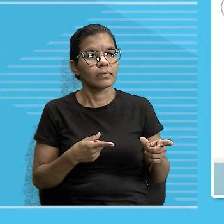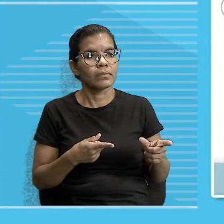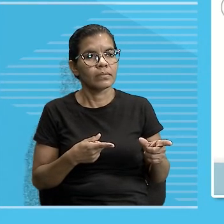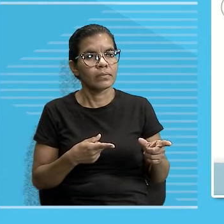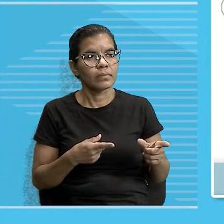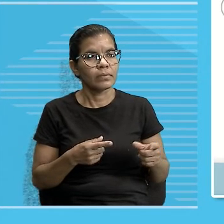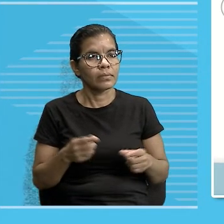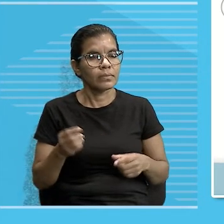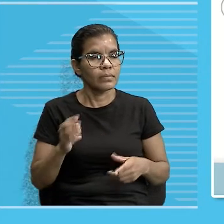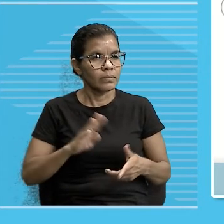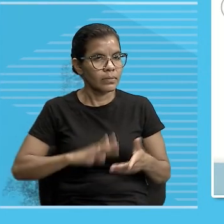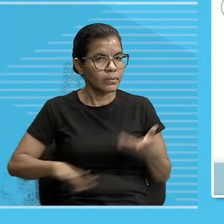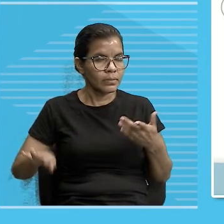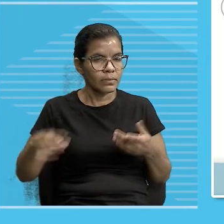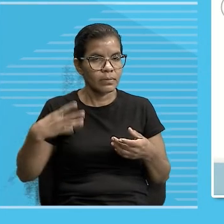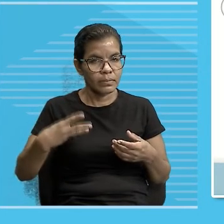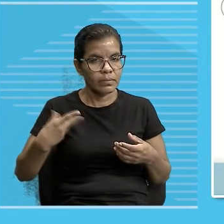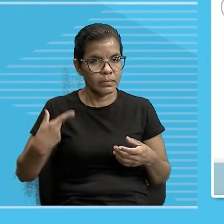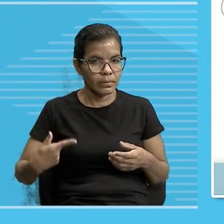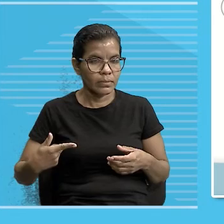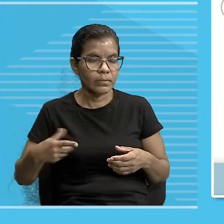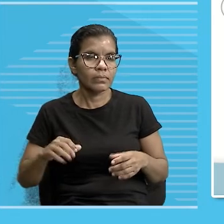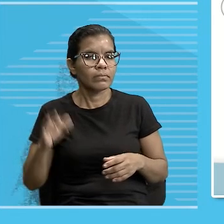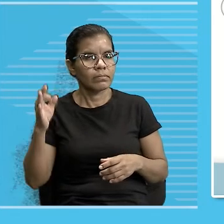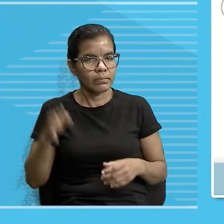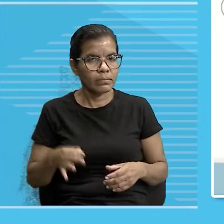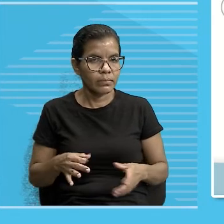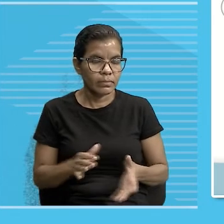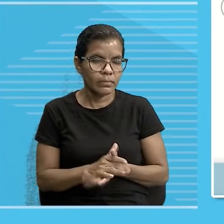o 32. Perfeito?